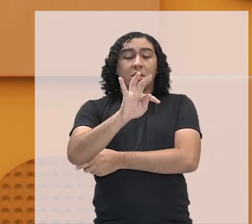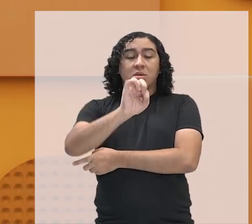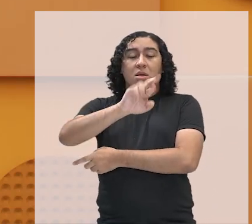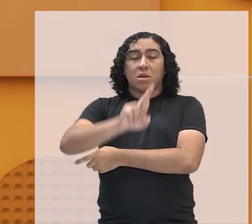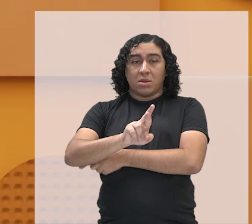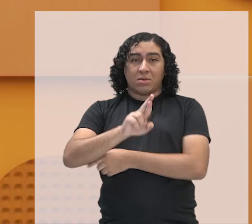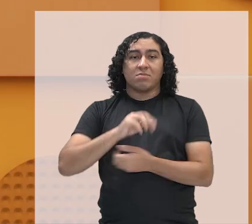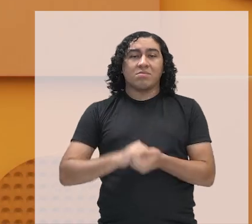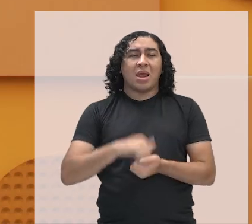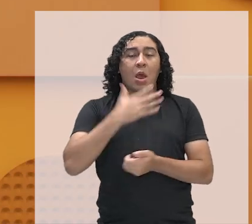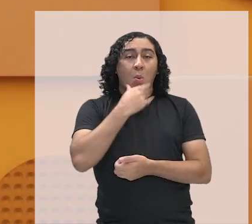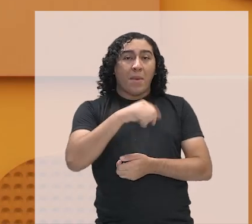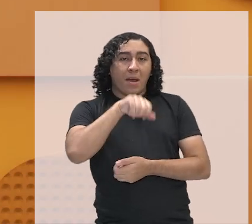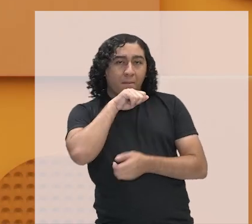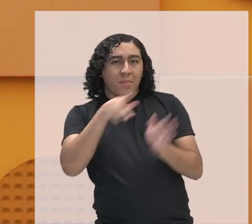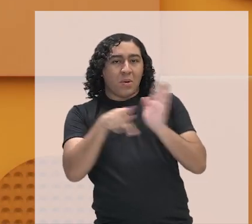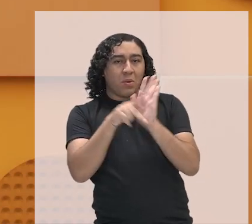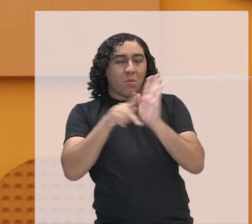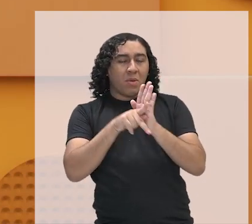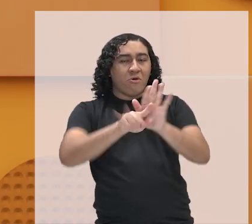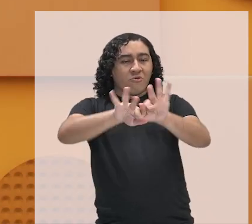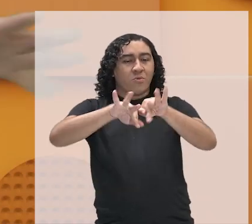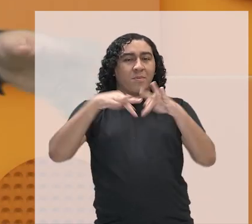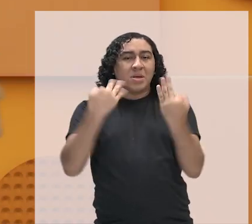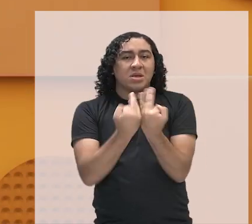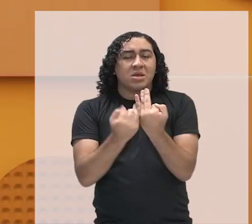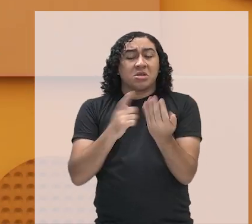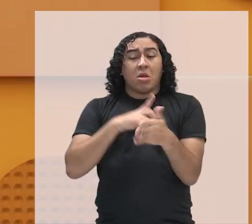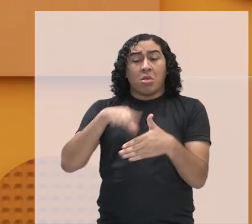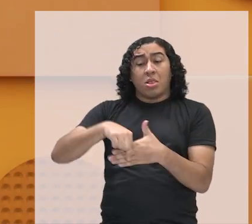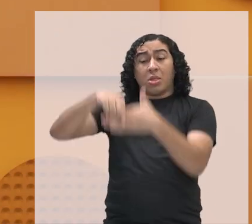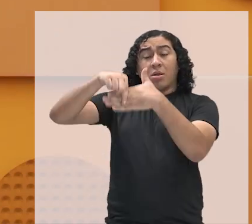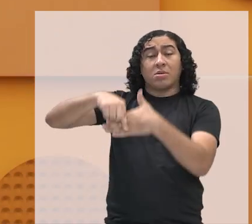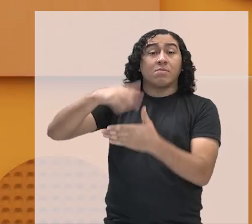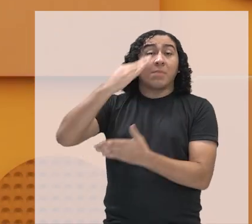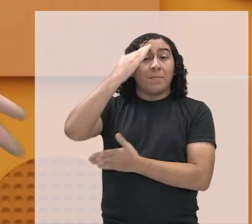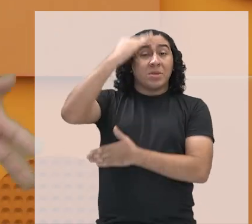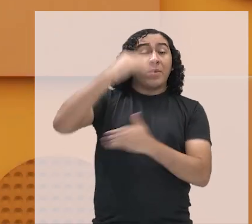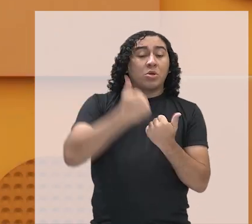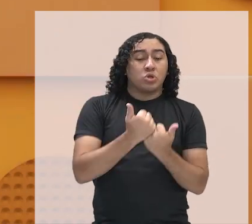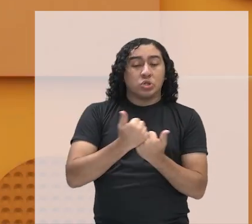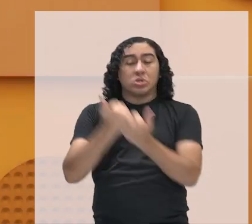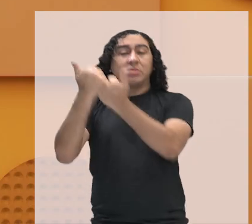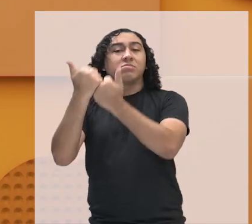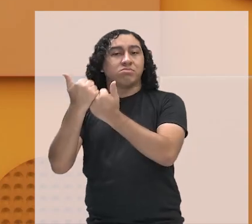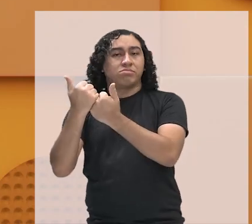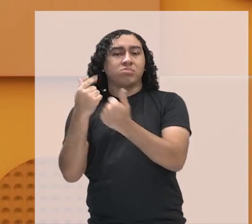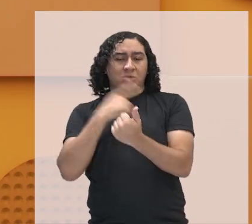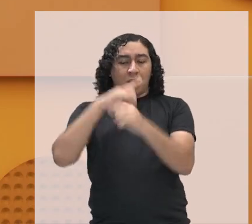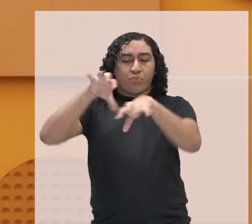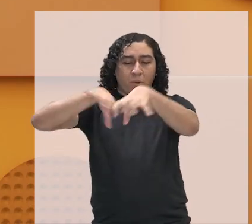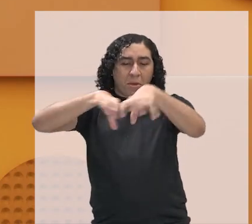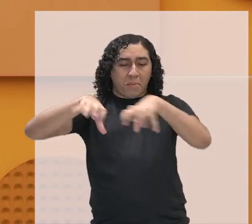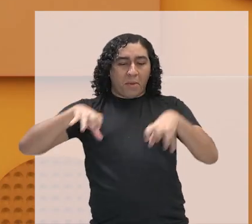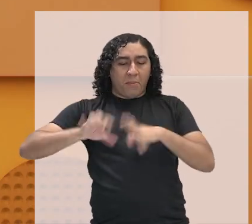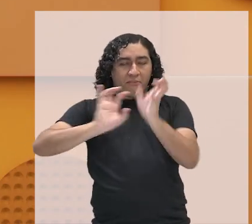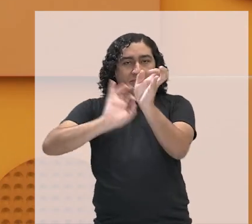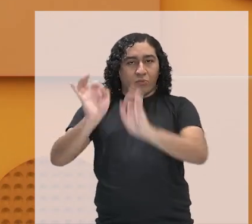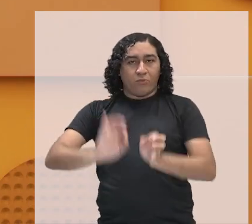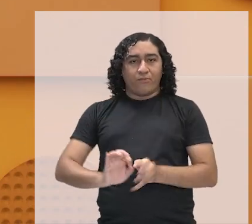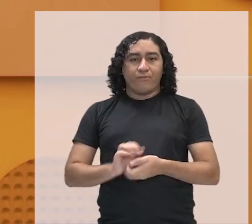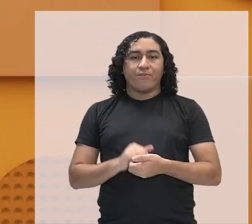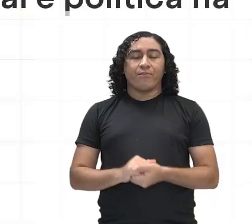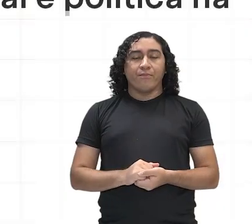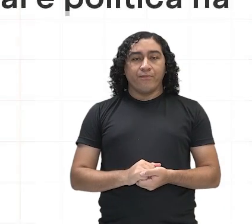o pai, então, da família, aquela pessoa que encabeça e leva aí, né, a difusão, então, dessa família, e assim